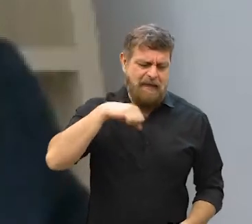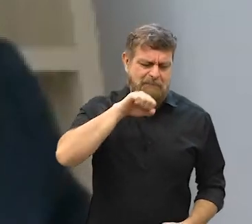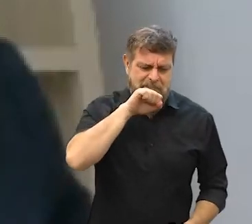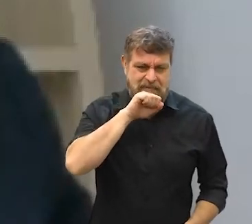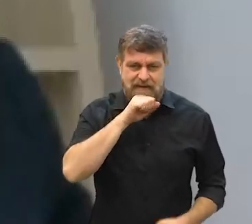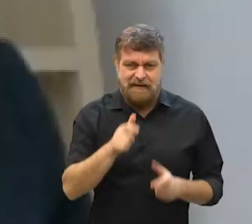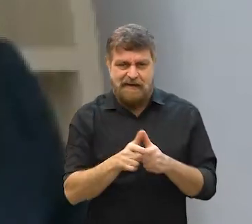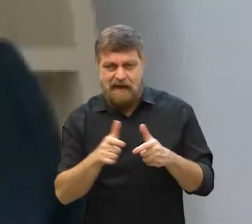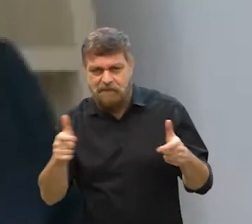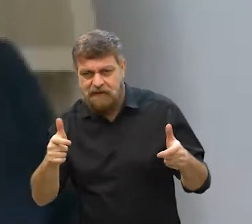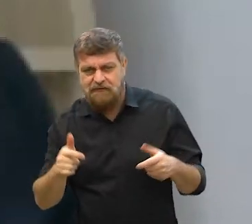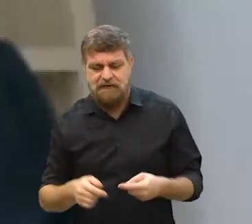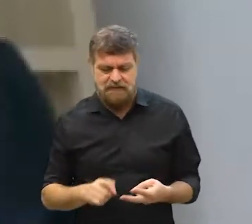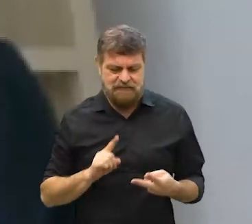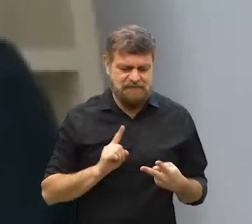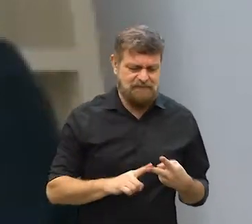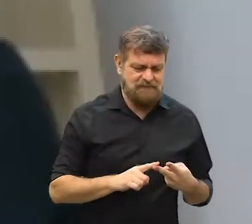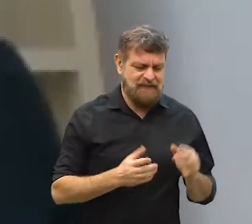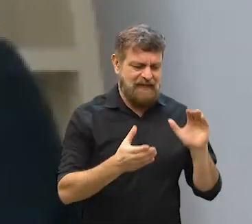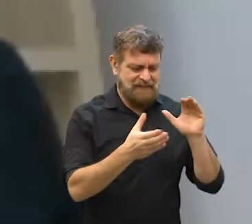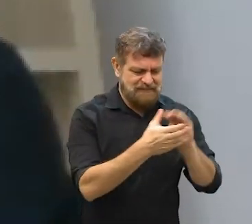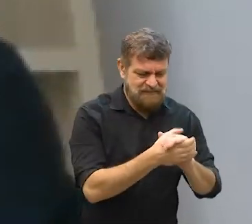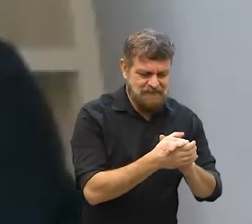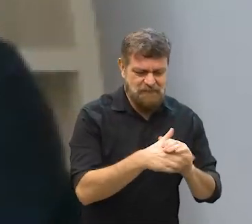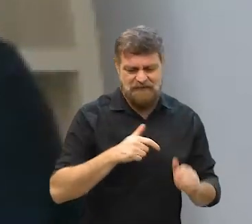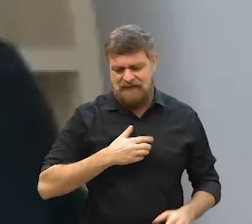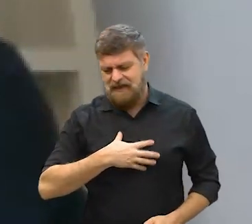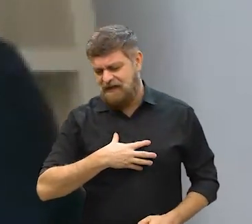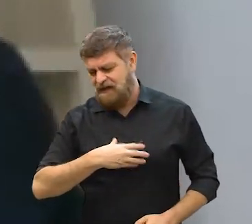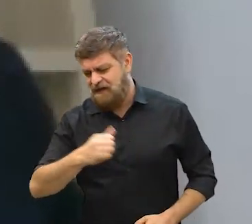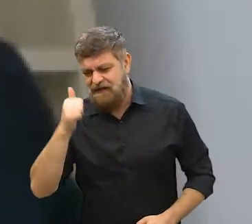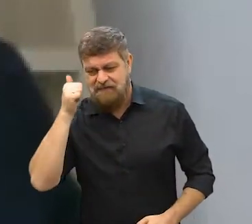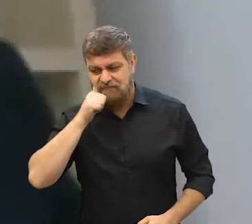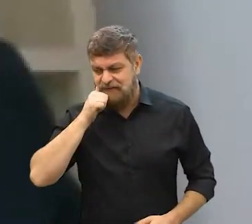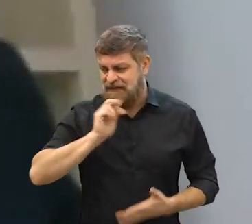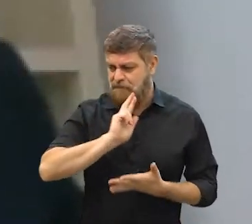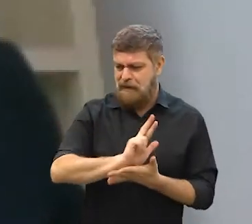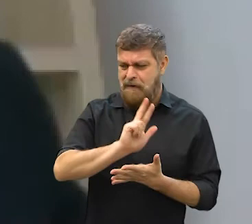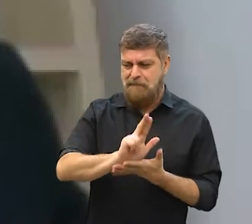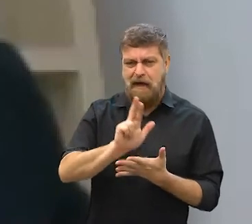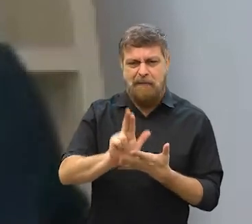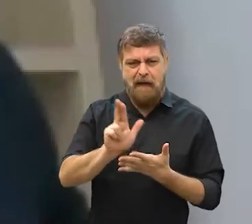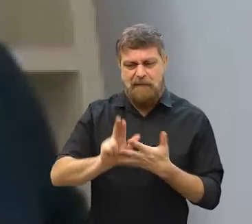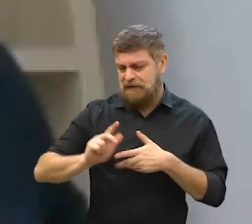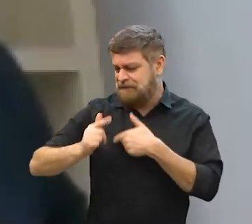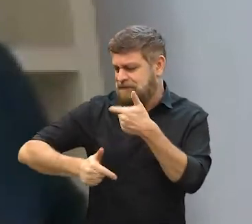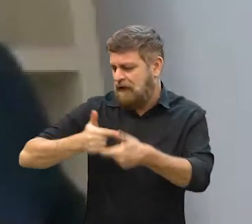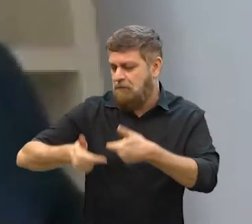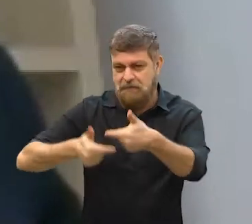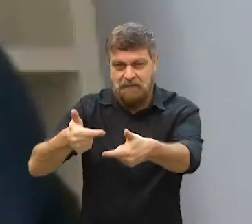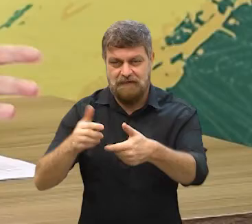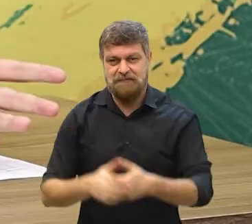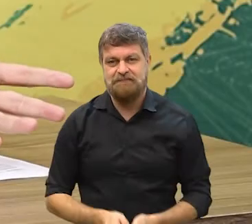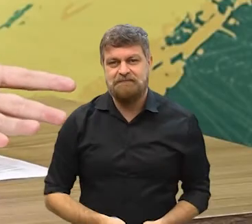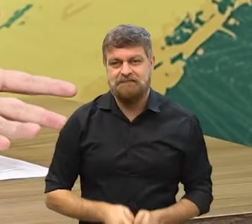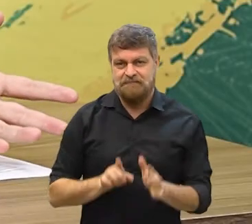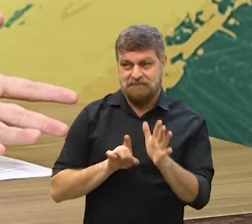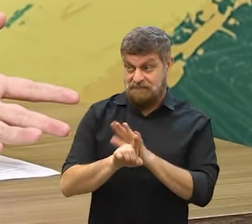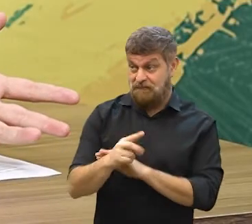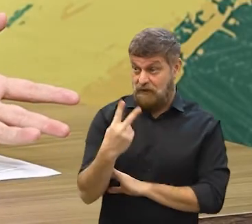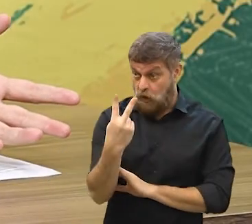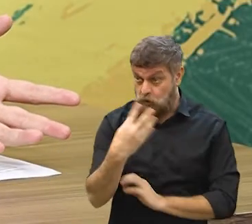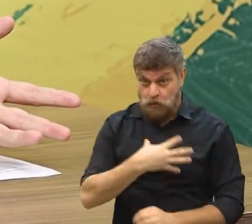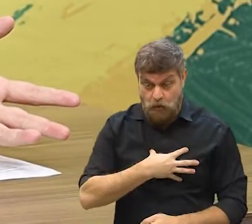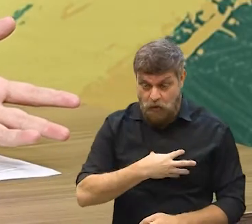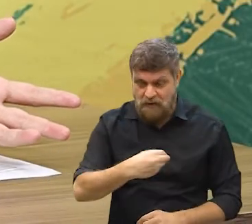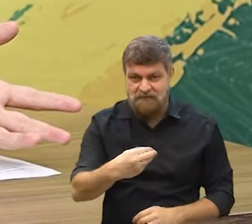sua maioria, é esposa, é filha e trabalha. E você então, tem 2 filhos,